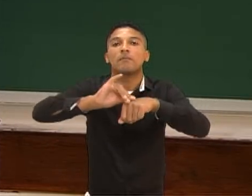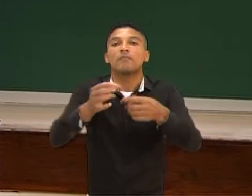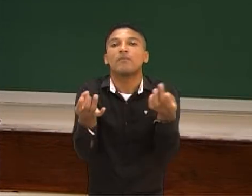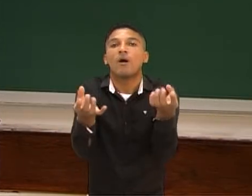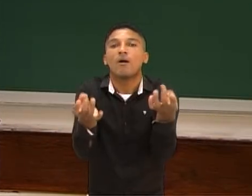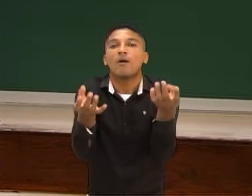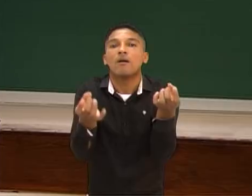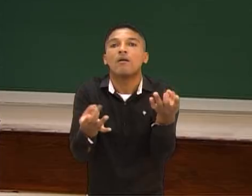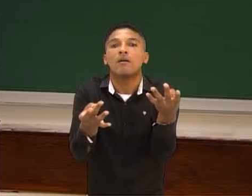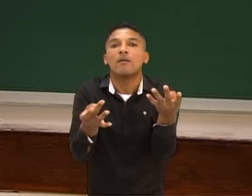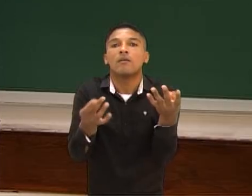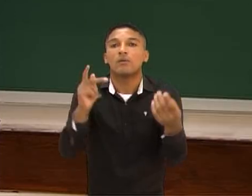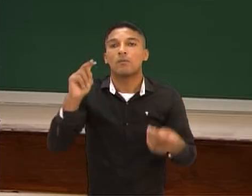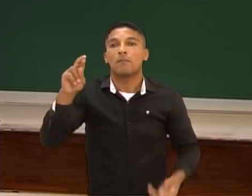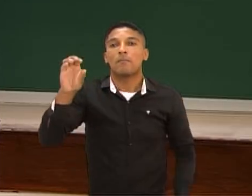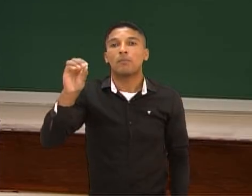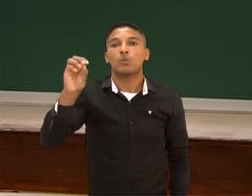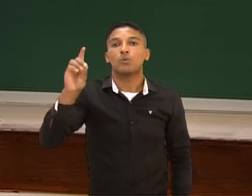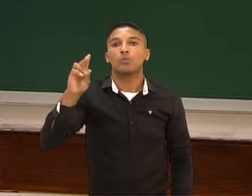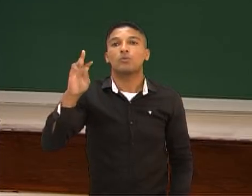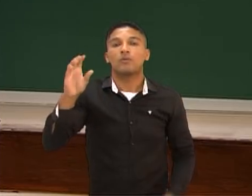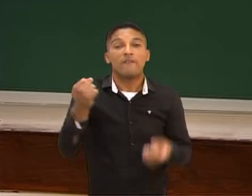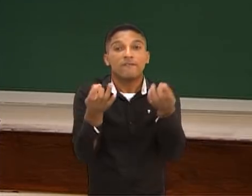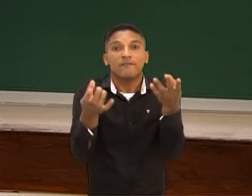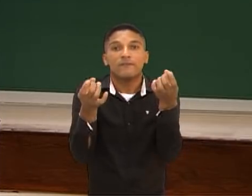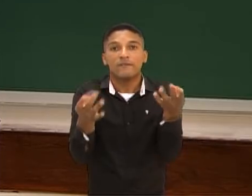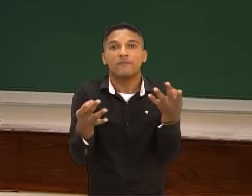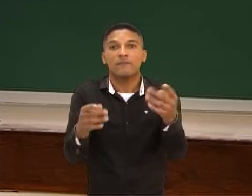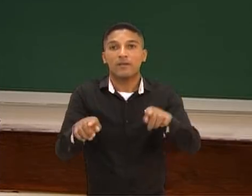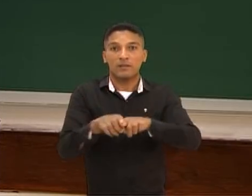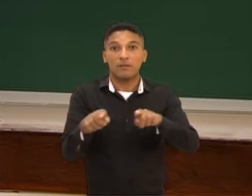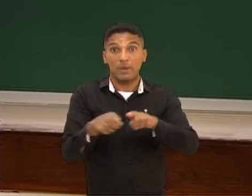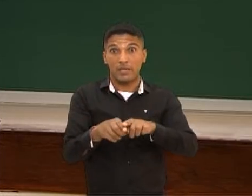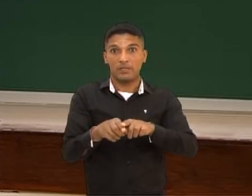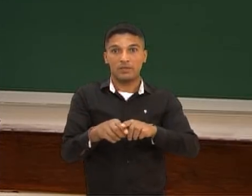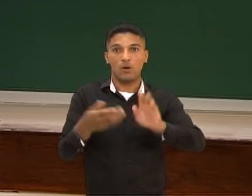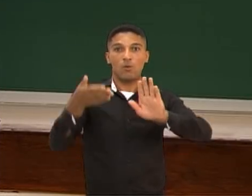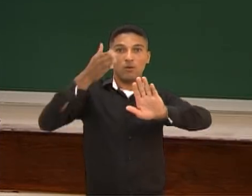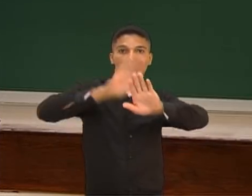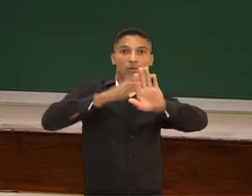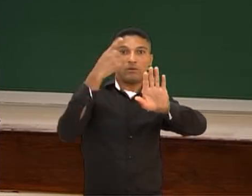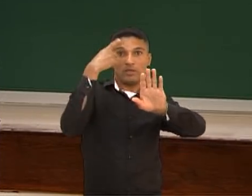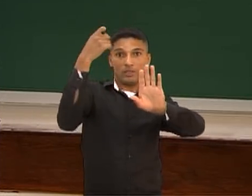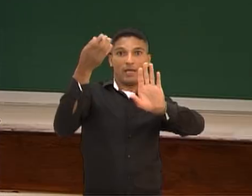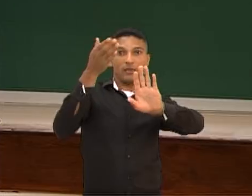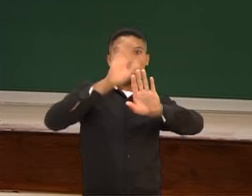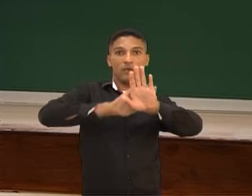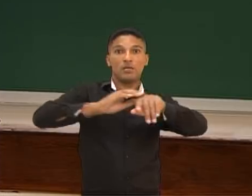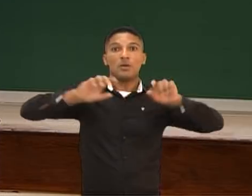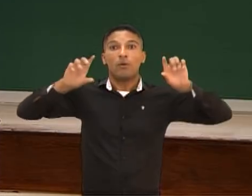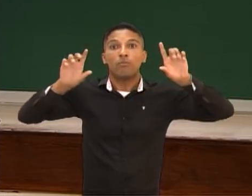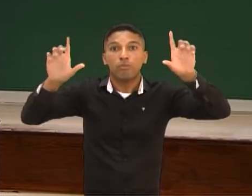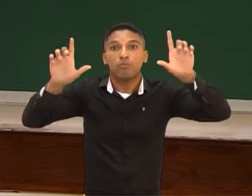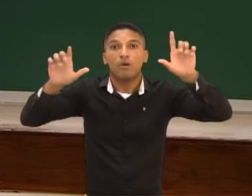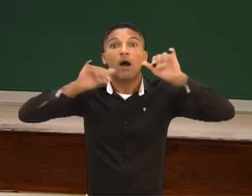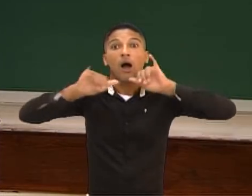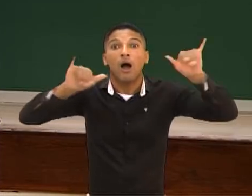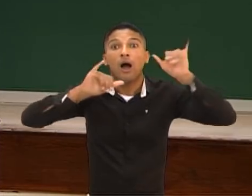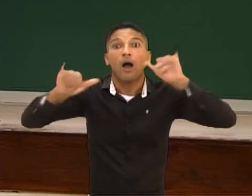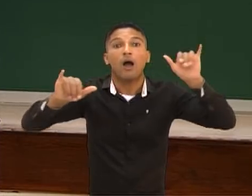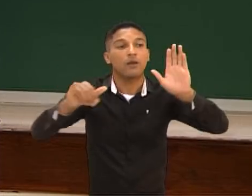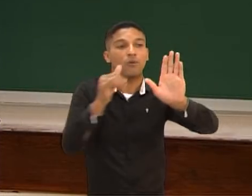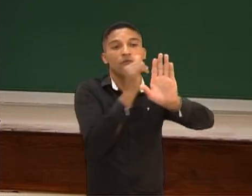um comportamento, uma atitude, né? Então a gente vai analisar agora algumas campanhas publicitárias, alguns posters que